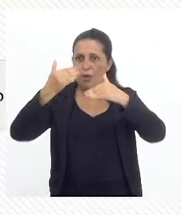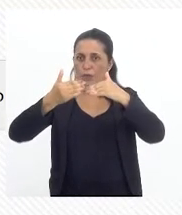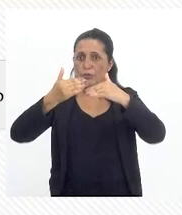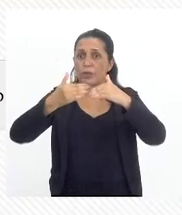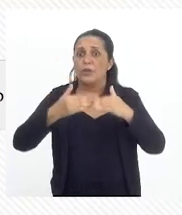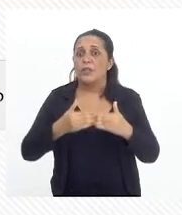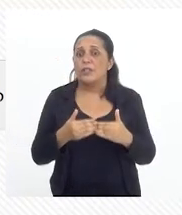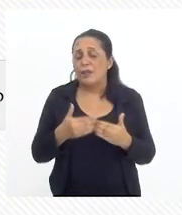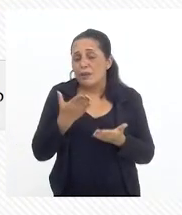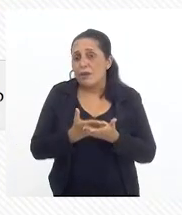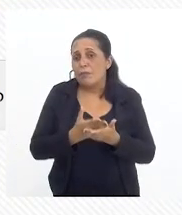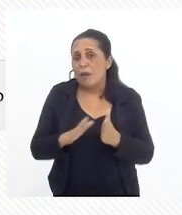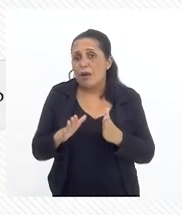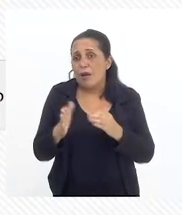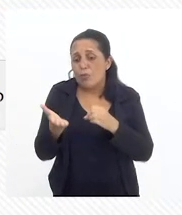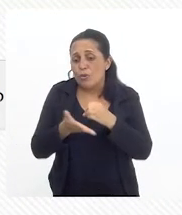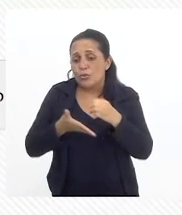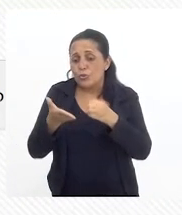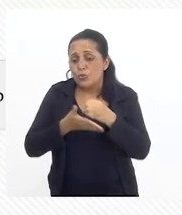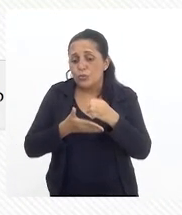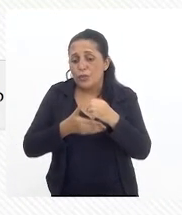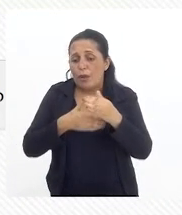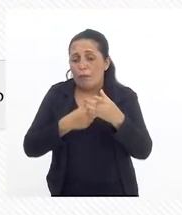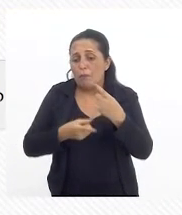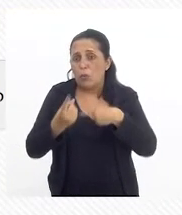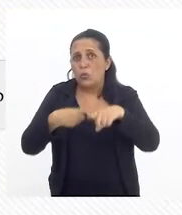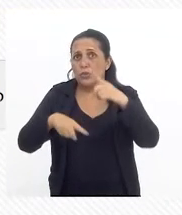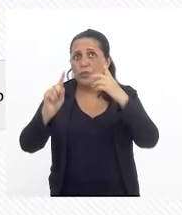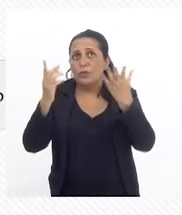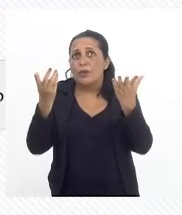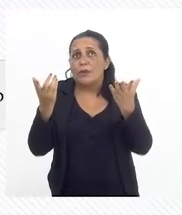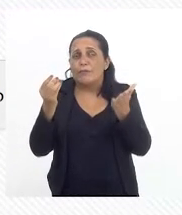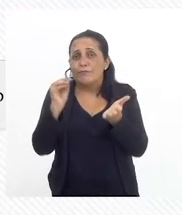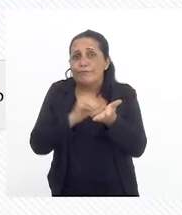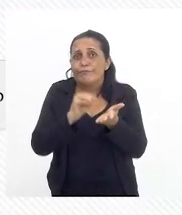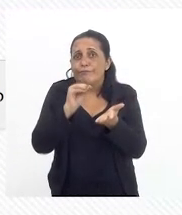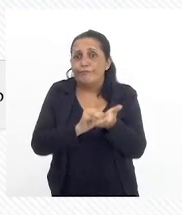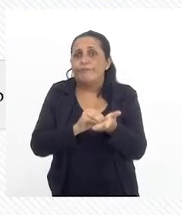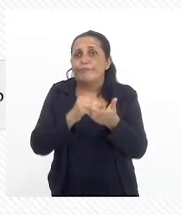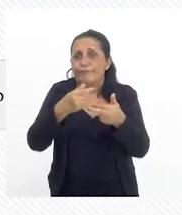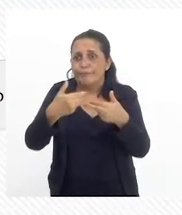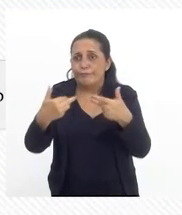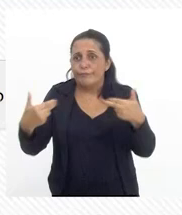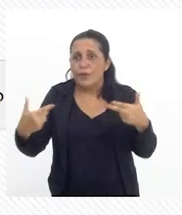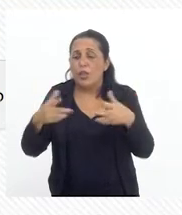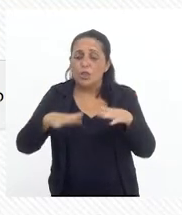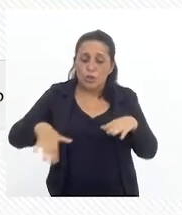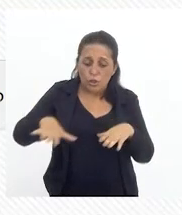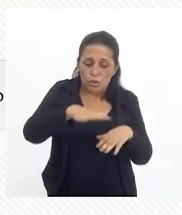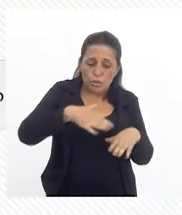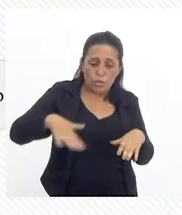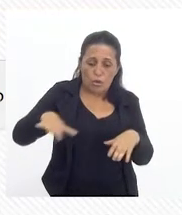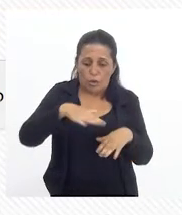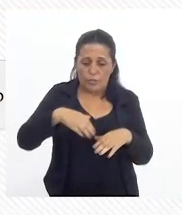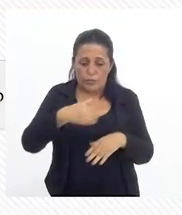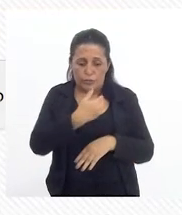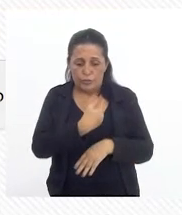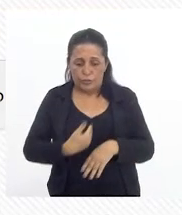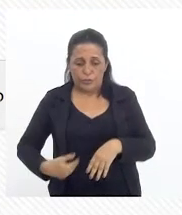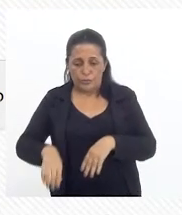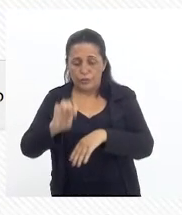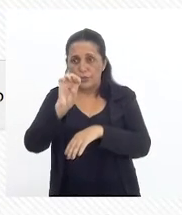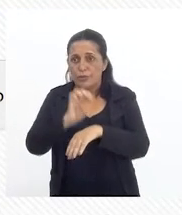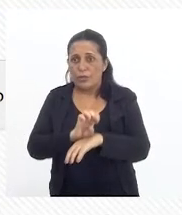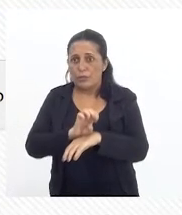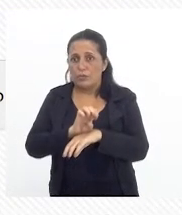acabarmos com essa estrutura produtiva louca que eu disse aqui para que nós ao estado enquanto